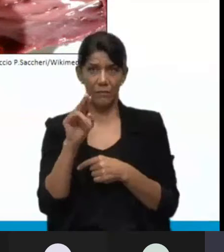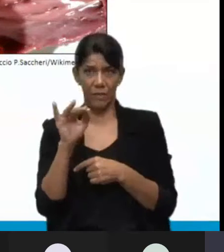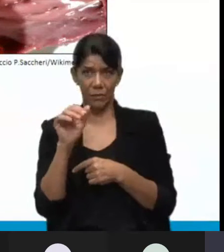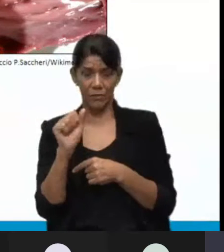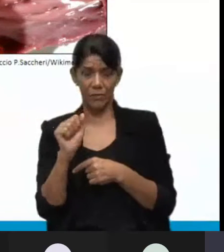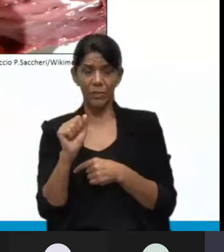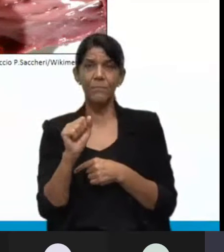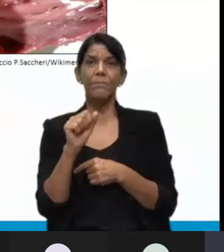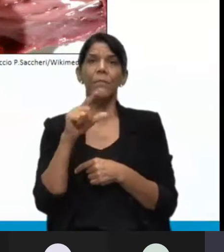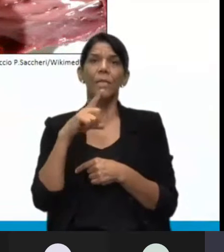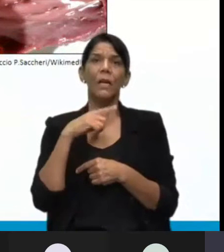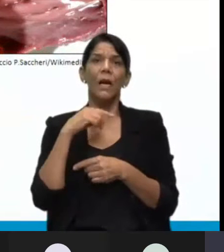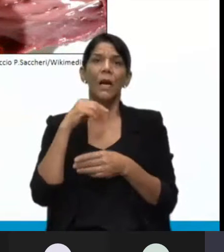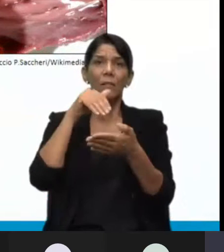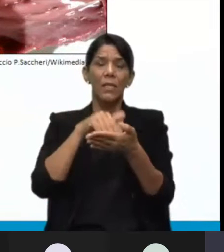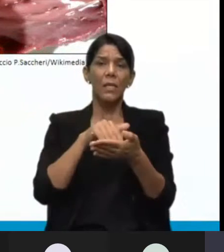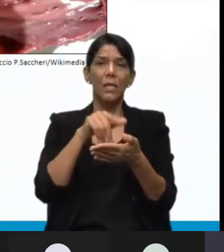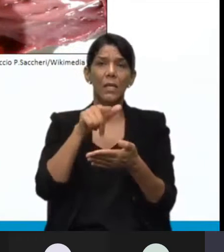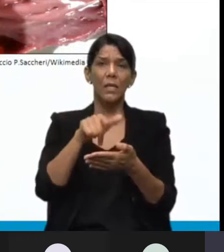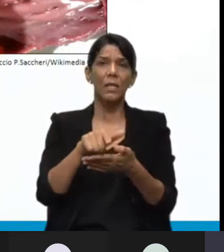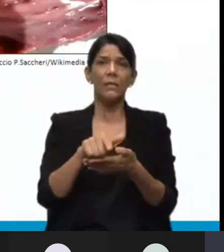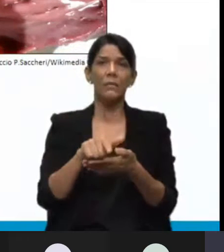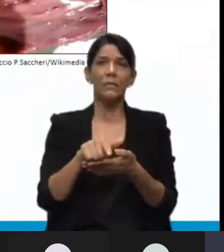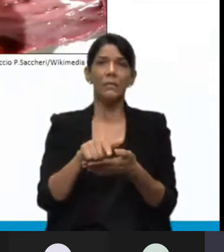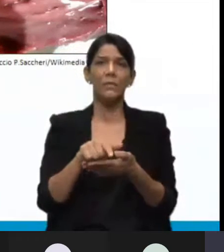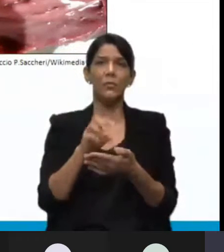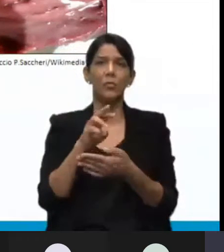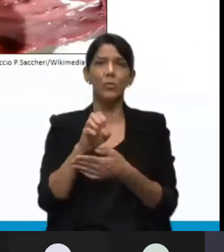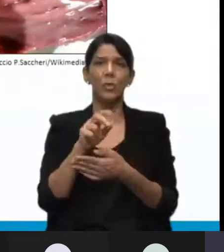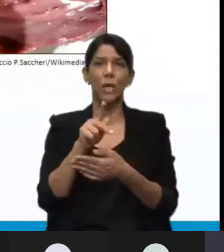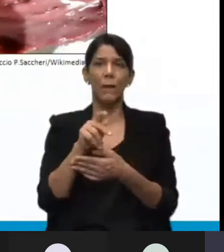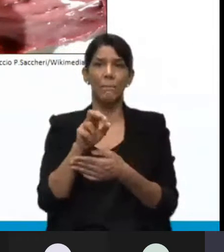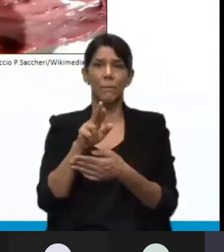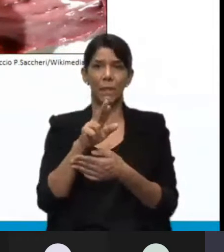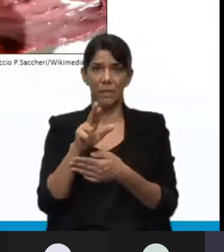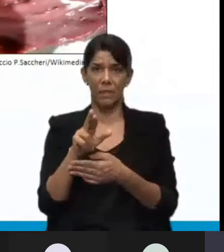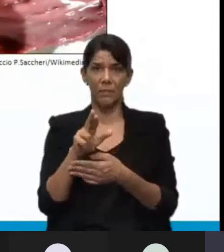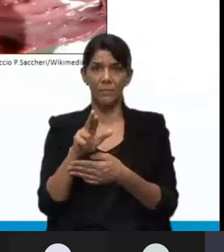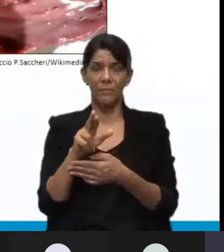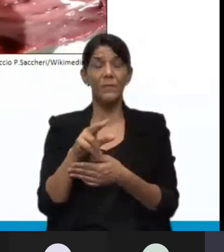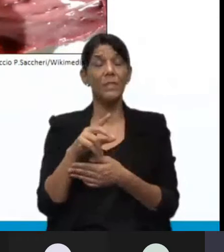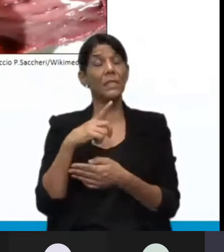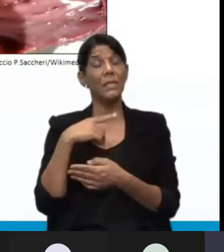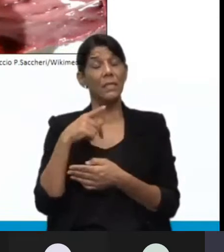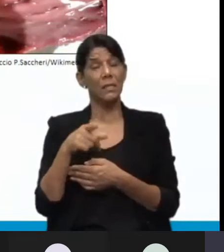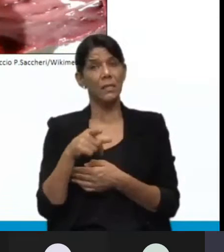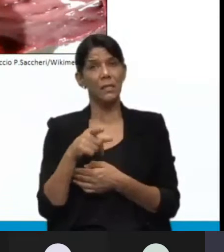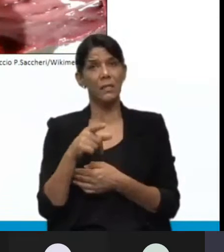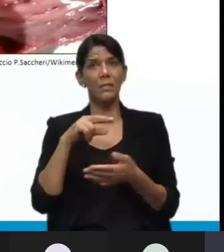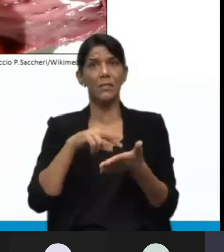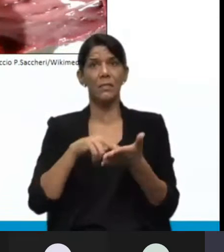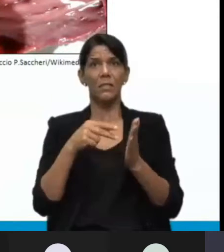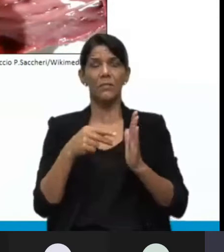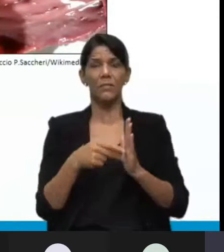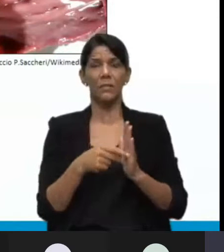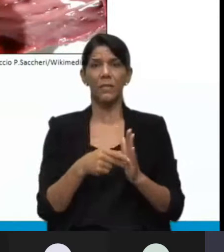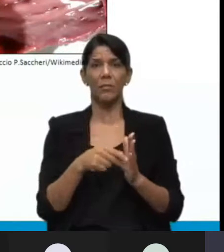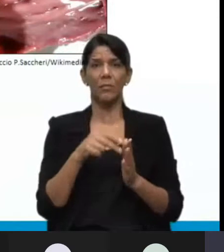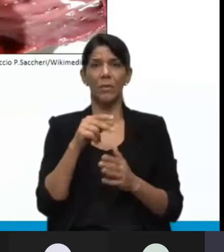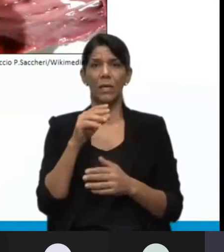válvula atrioventricular até aqui essa estrutura que nós chamamos de músculo papilar, que na verdade é